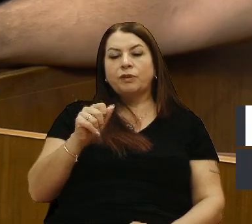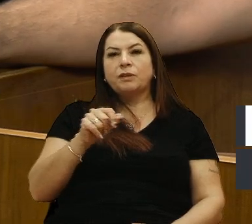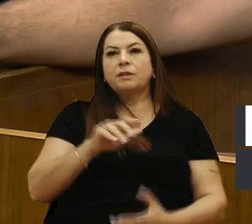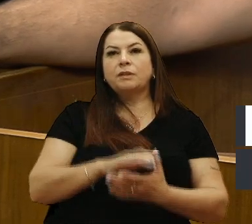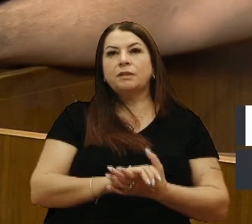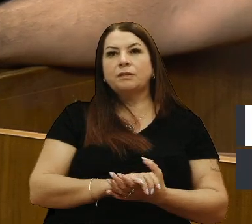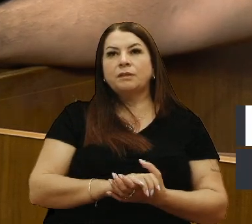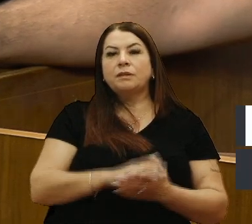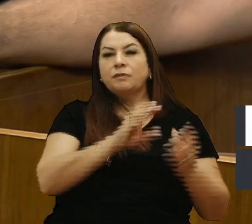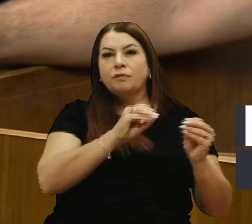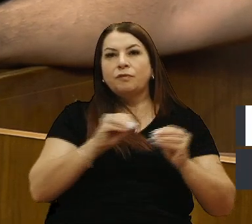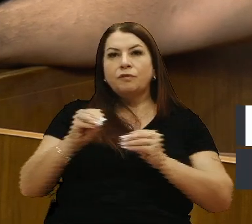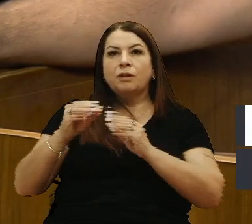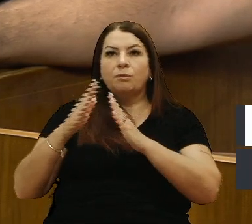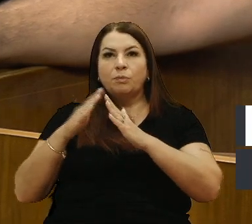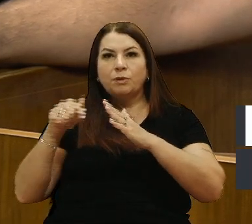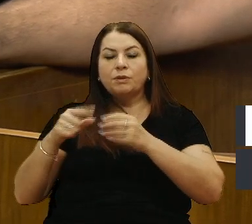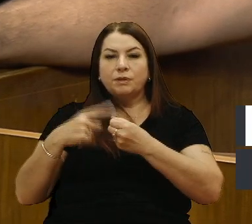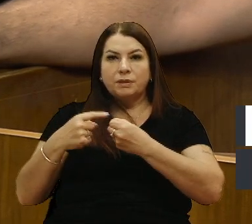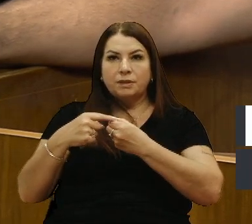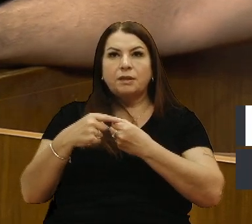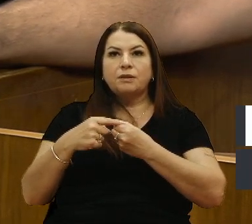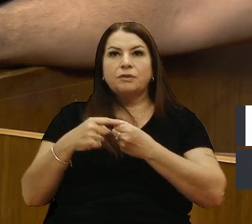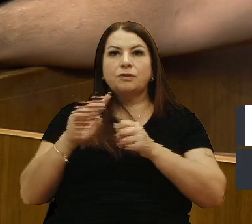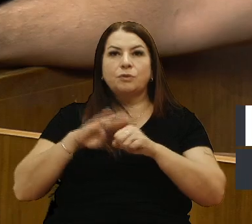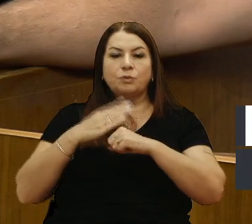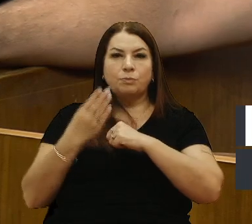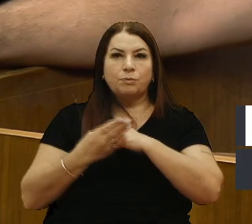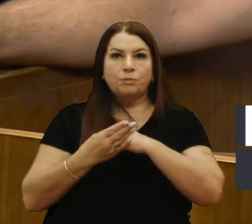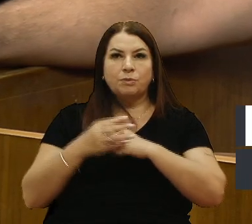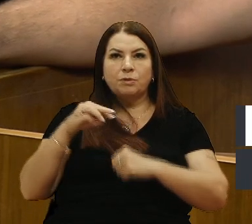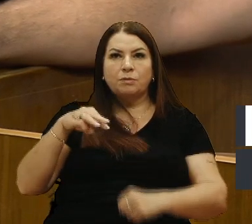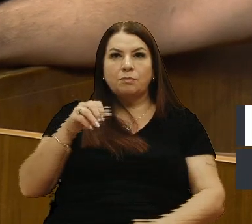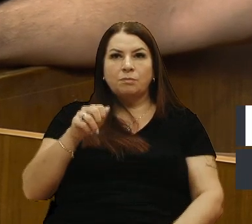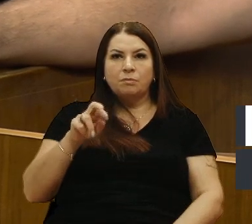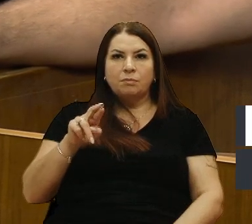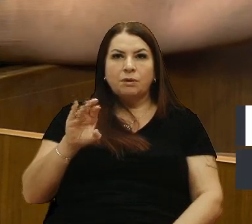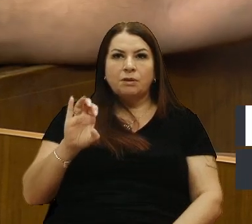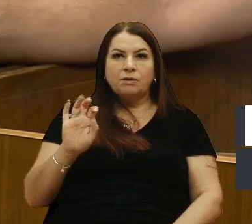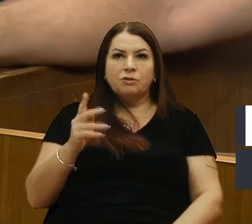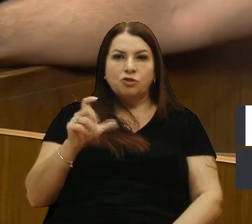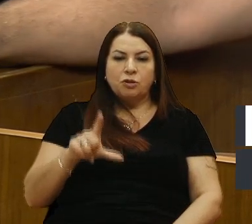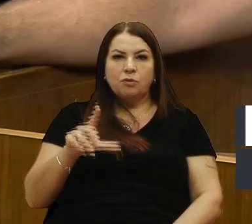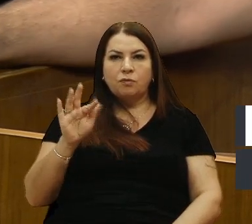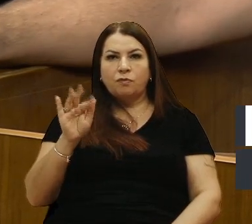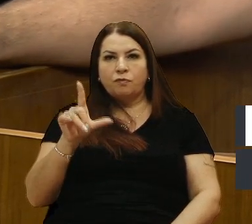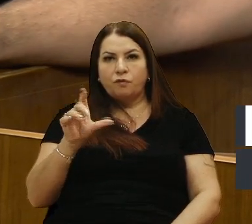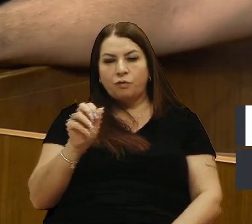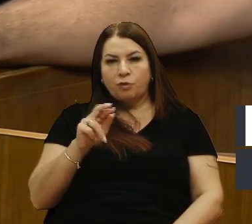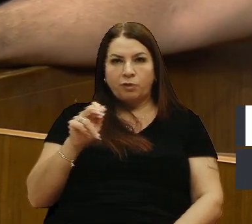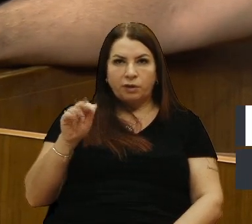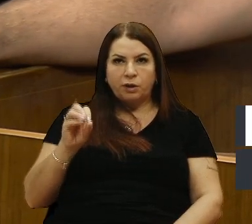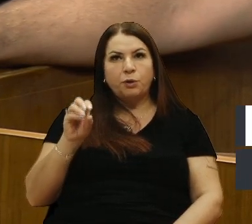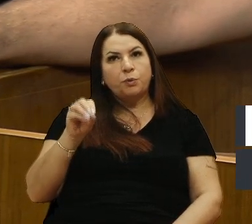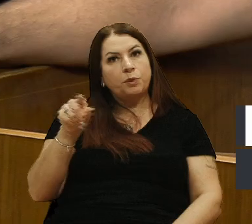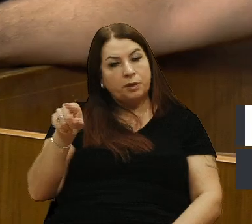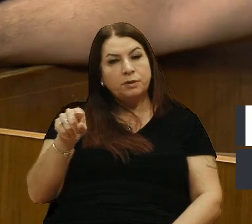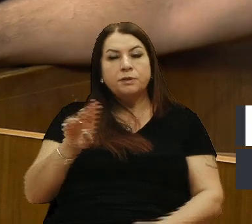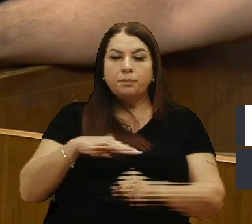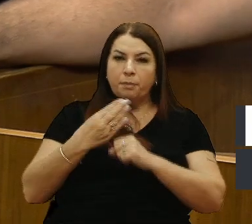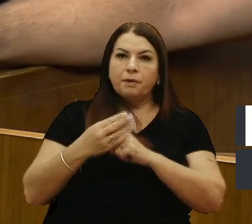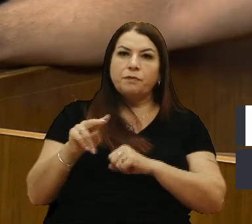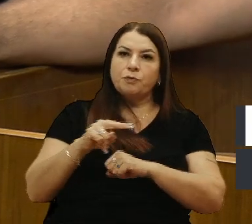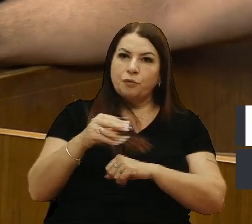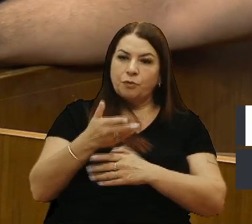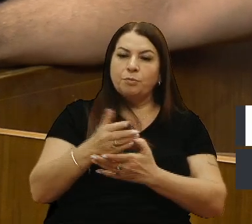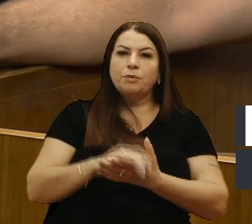vieram morar na cidade, ali no bairro Marechal Floriano. E nesse bairro que é onde vai ser